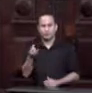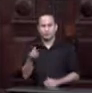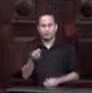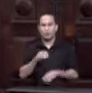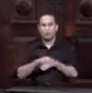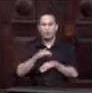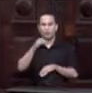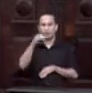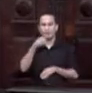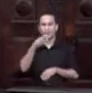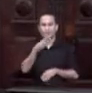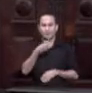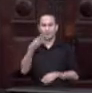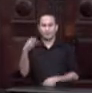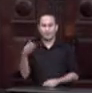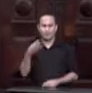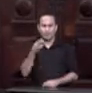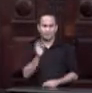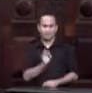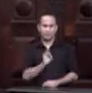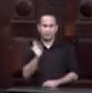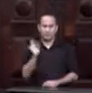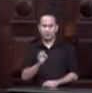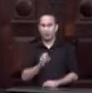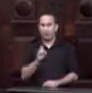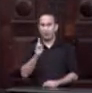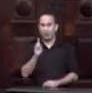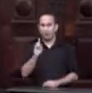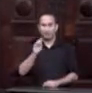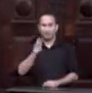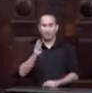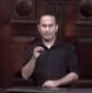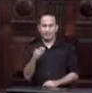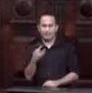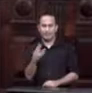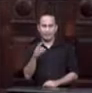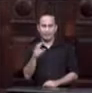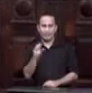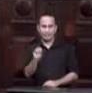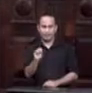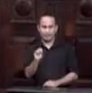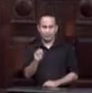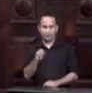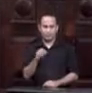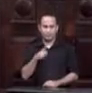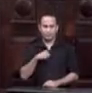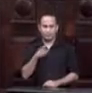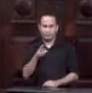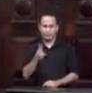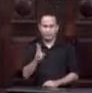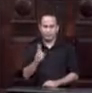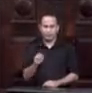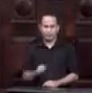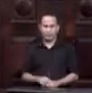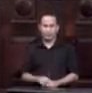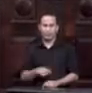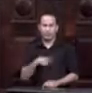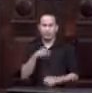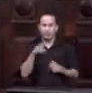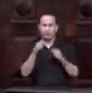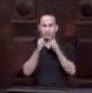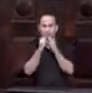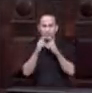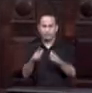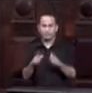33%. Aumentou em R$1 bilhão. E aumentou porque essa casa aumentou impostos, inclusive sobre os mais